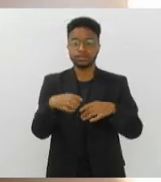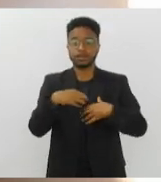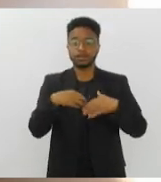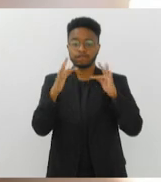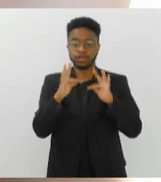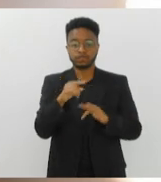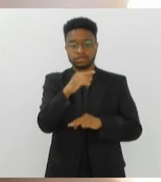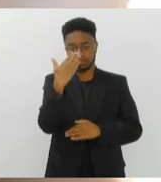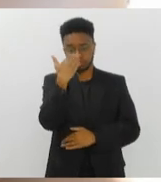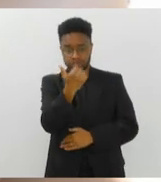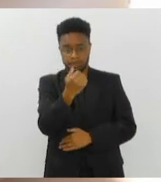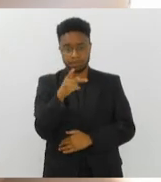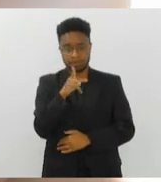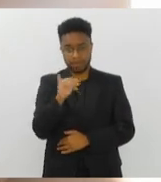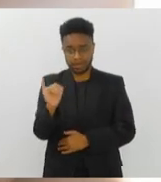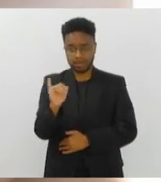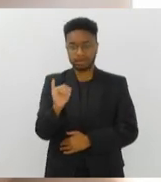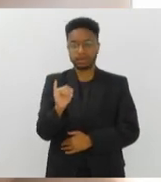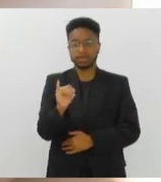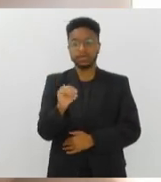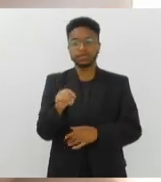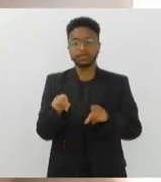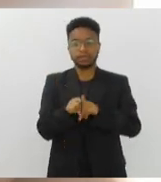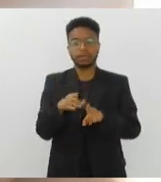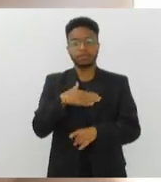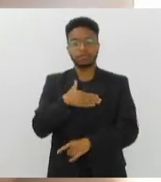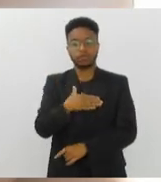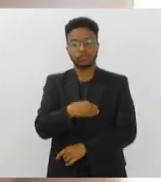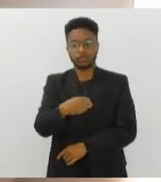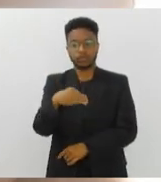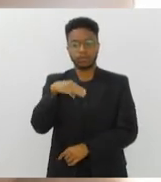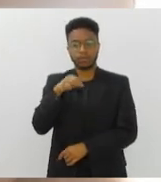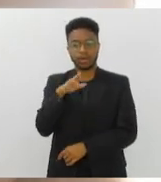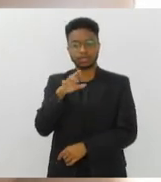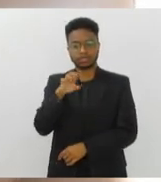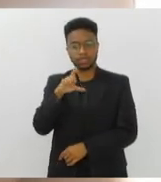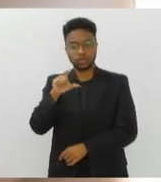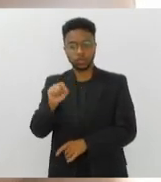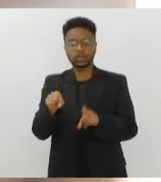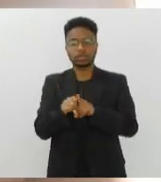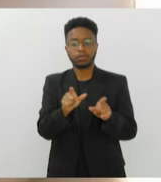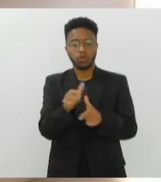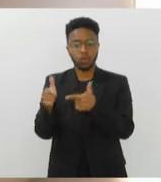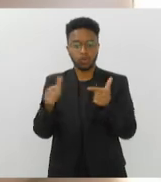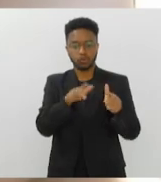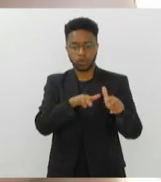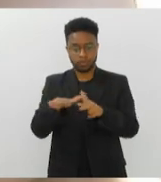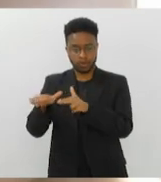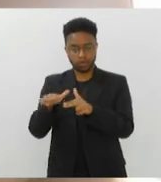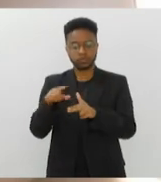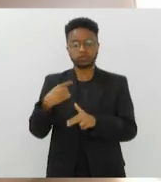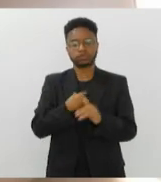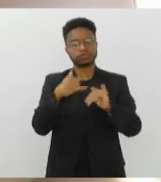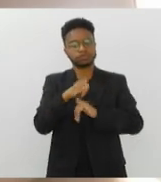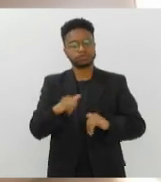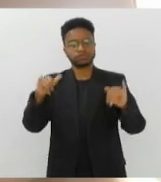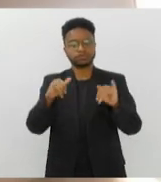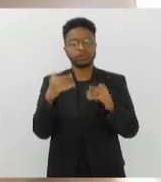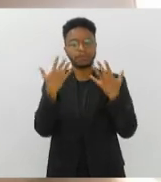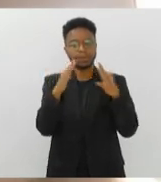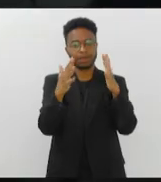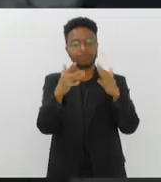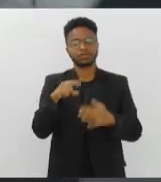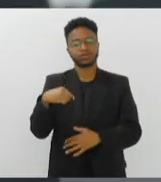chamar de pai. Em nome do meu filho Marcelo Fabiano e de todos os irmãos que você coleciona, parabéns. Amamos